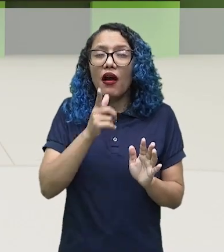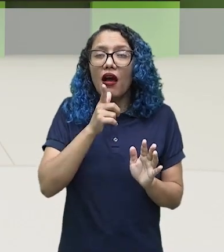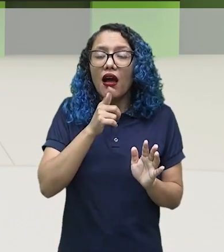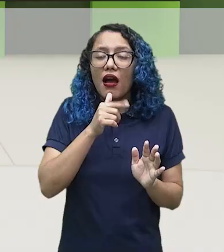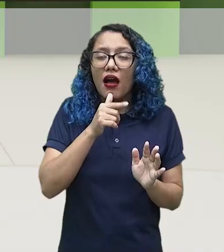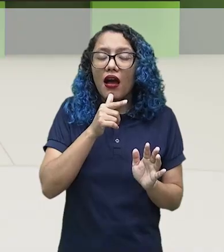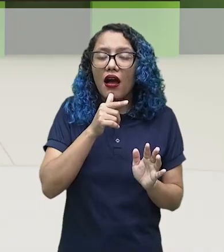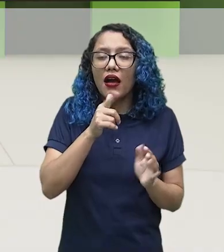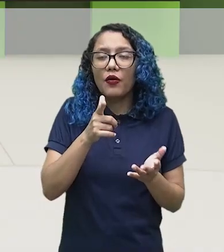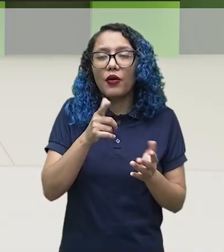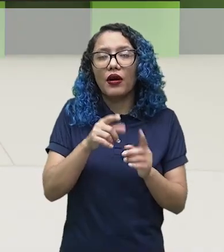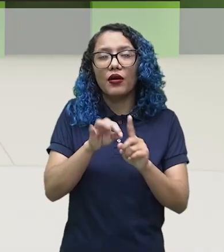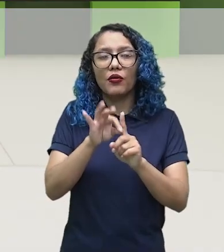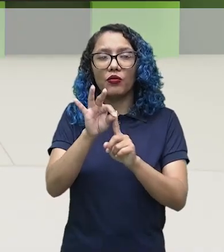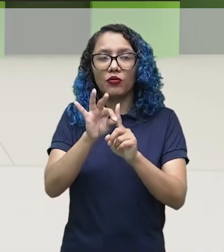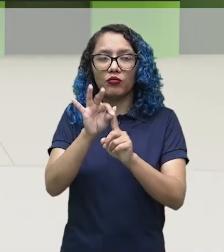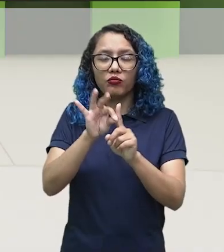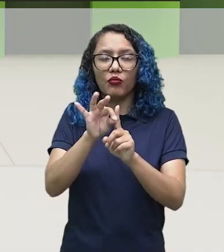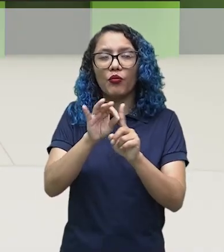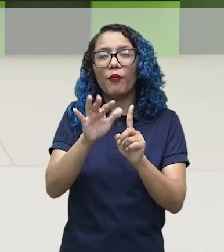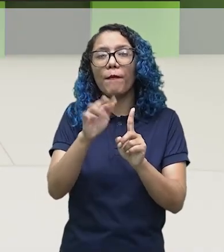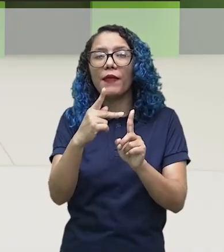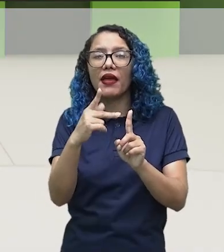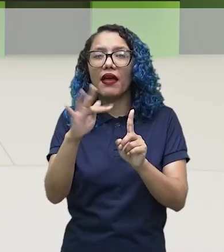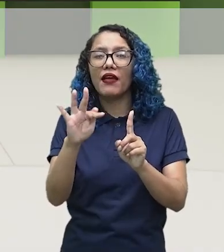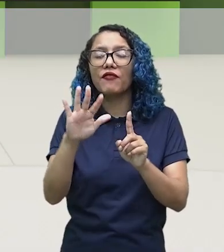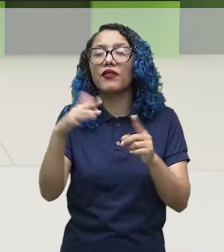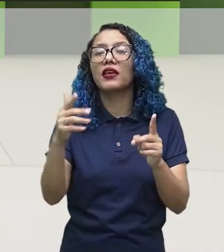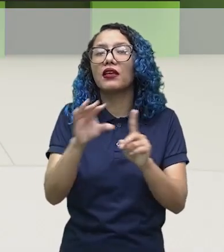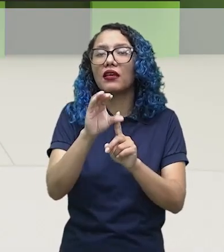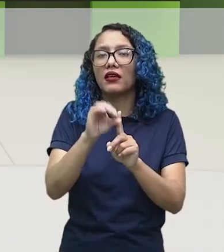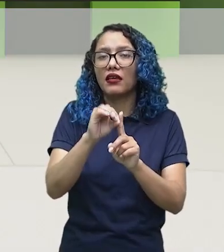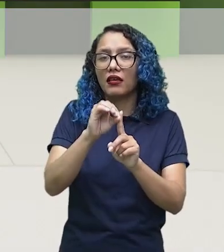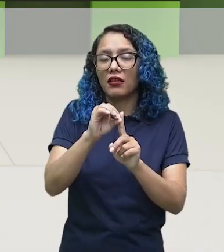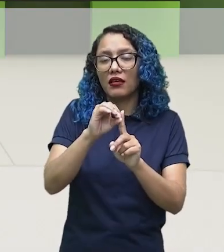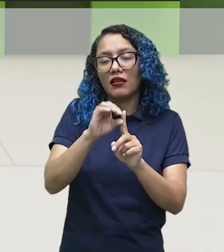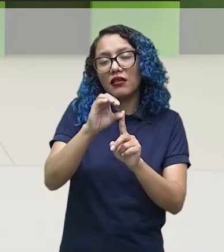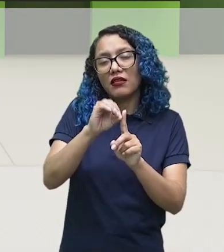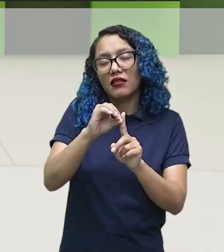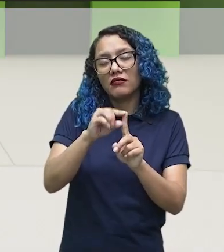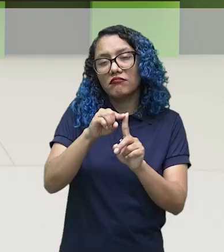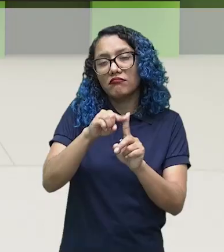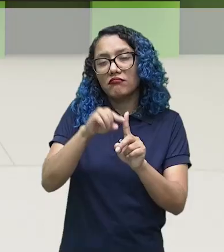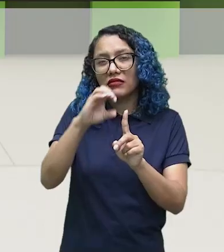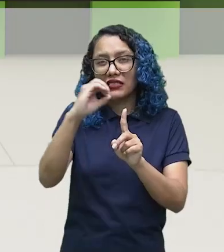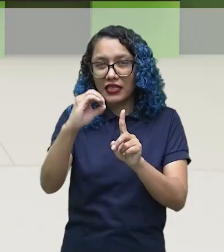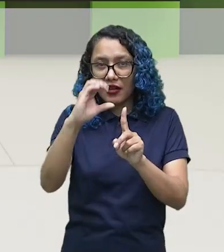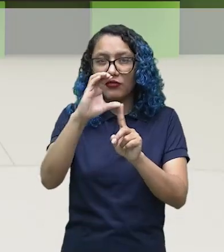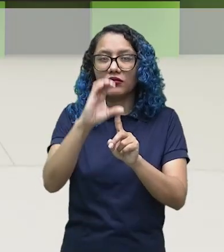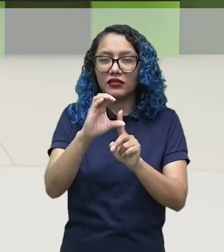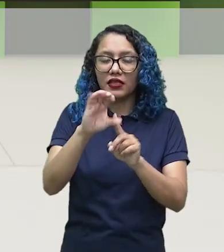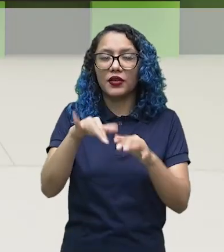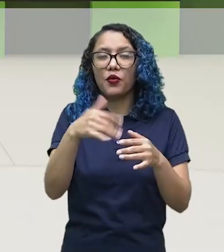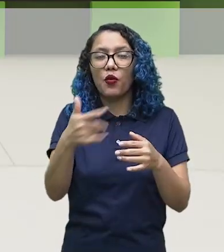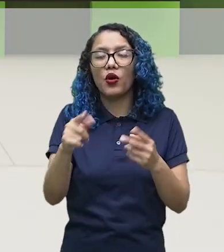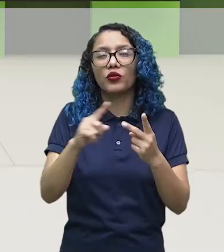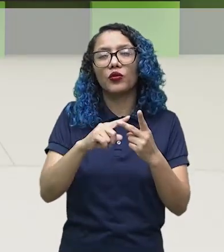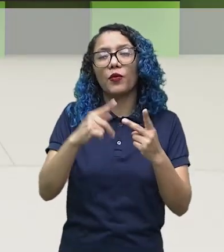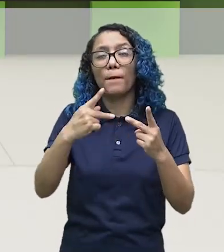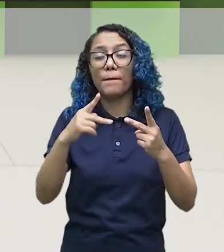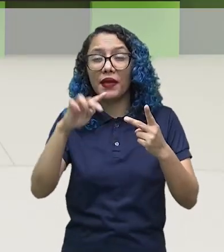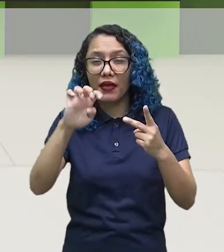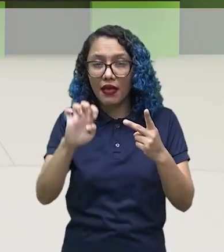de fusão é 0 graus Celsius, tá? E também temos o ponto de ebulição, né? O que é o ponto de ebulição? É